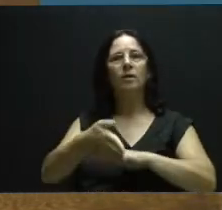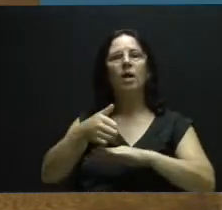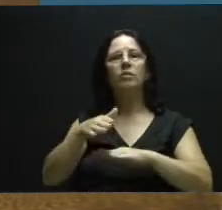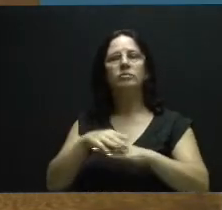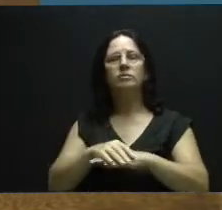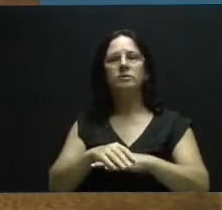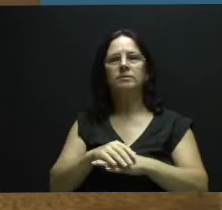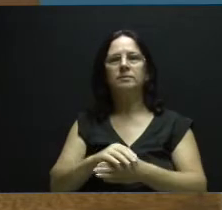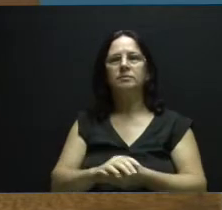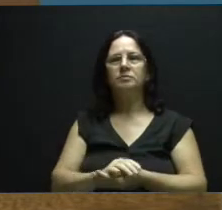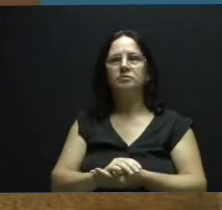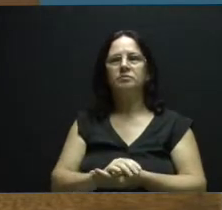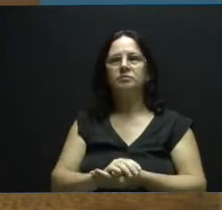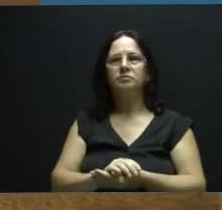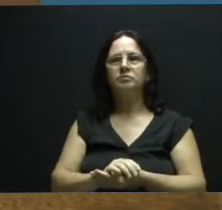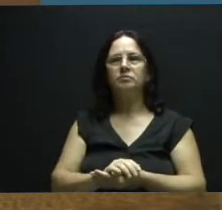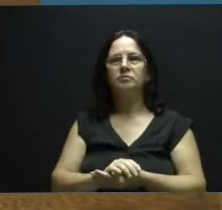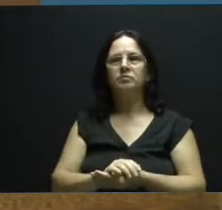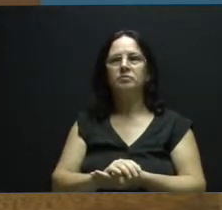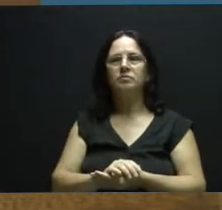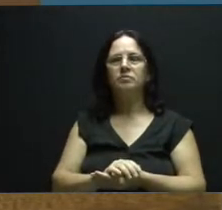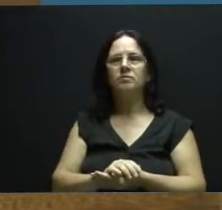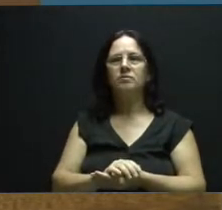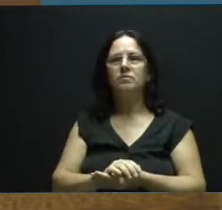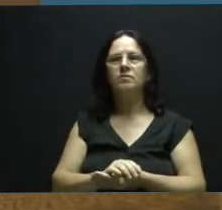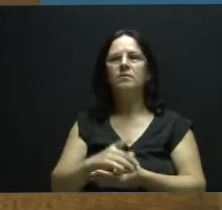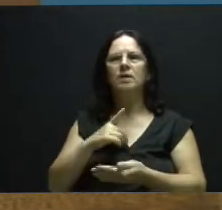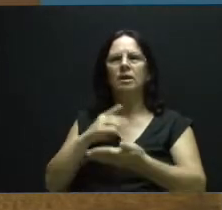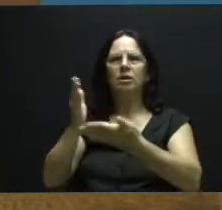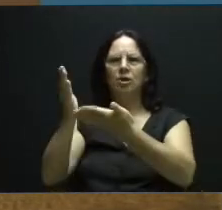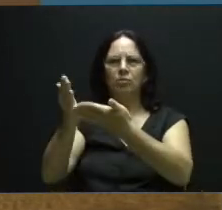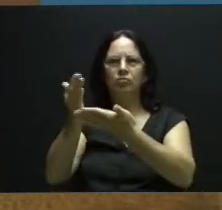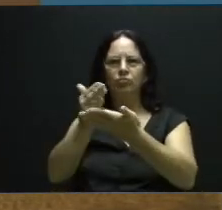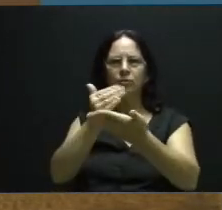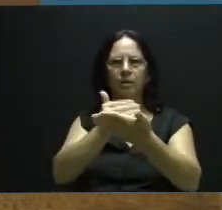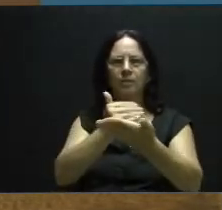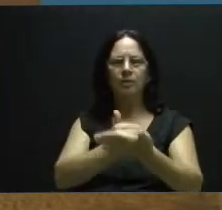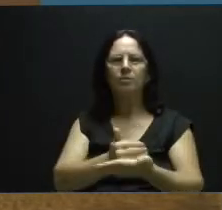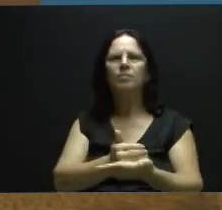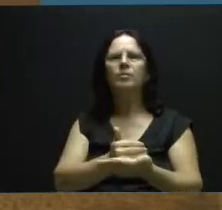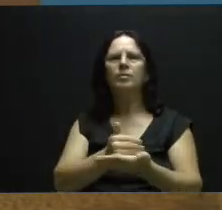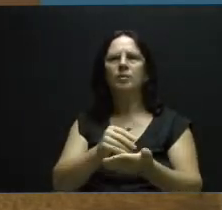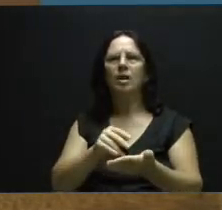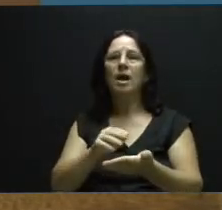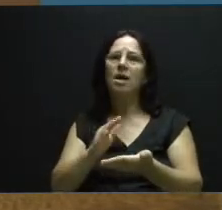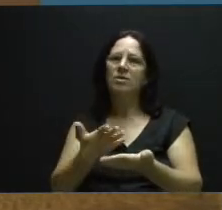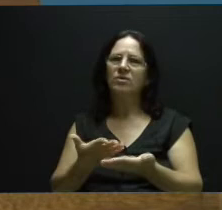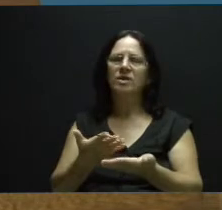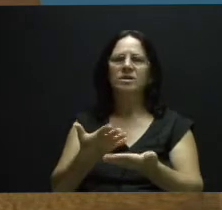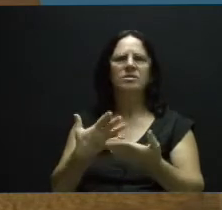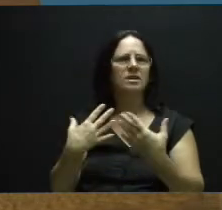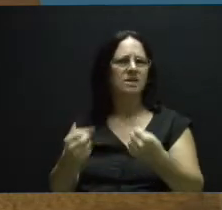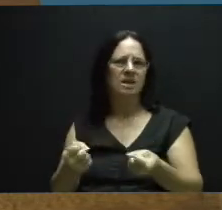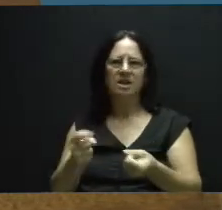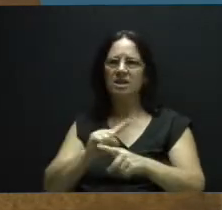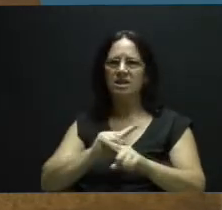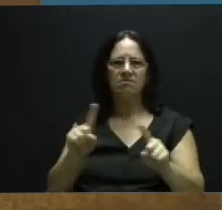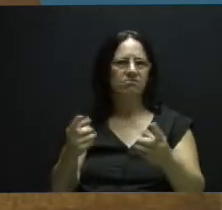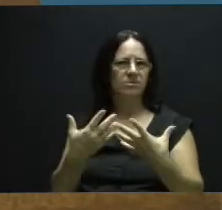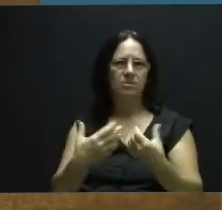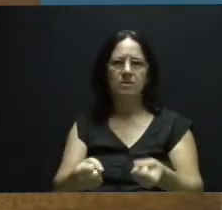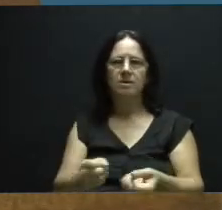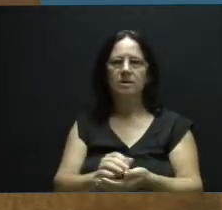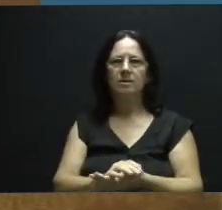de capelania aonde ali se ter um regramento próprio às vezes permite a vez das vezes não permite esse